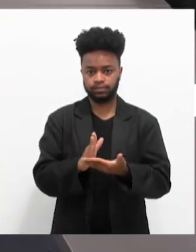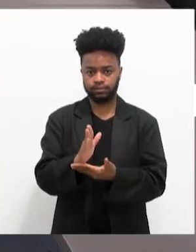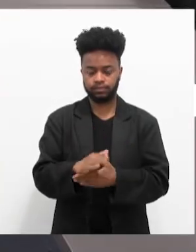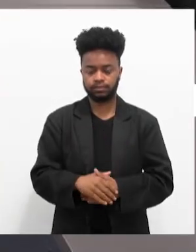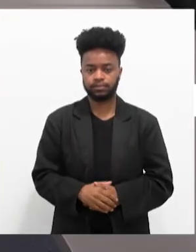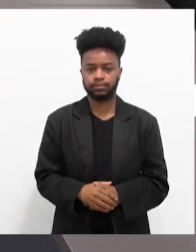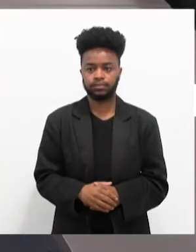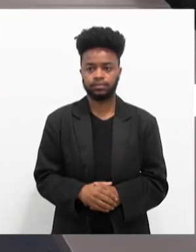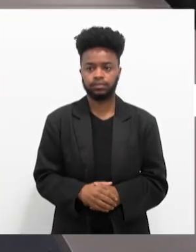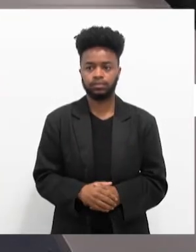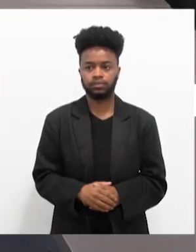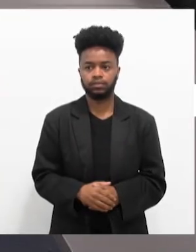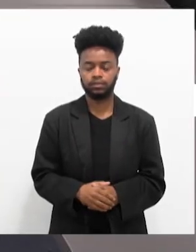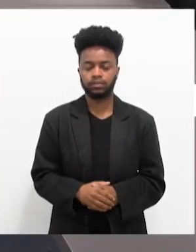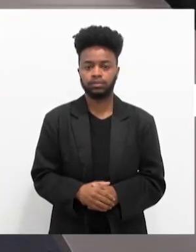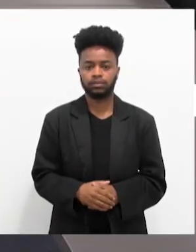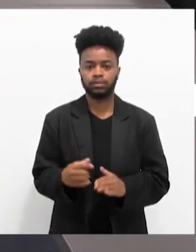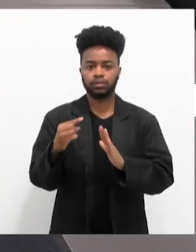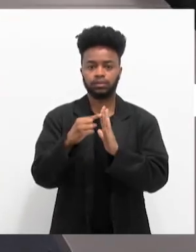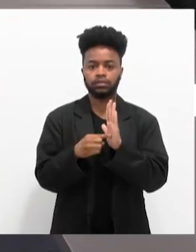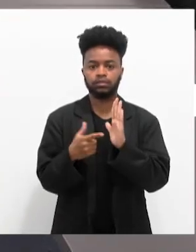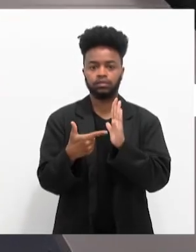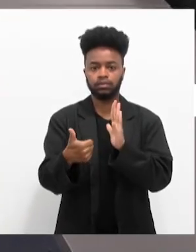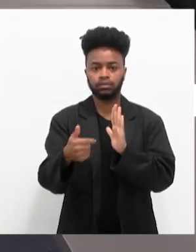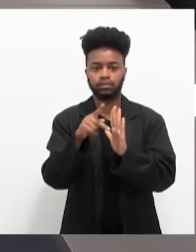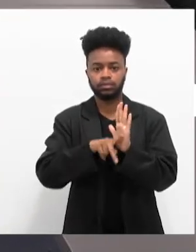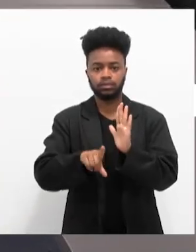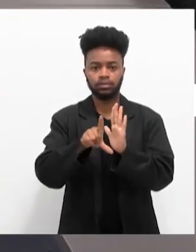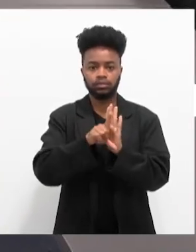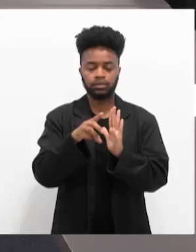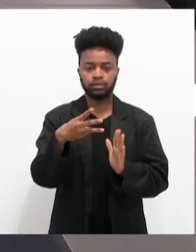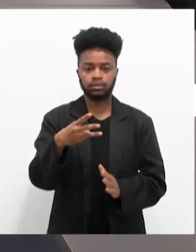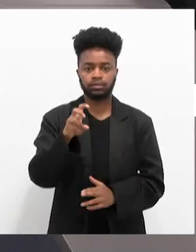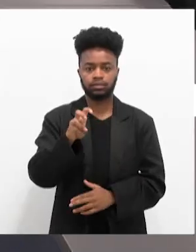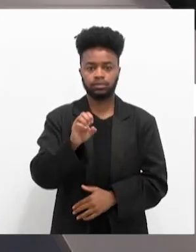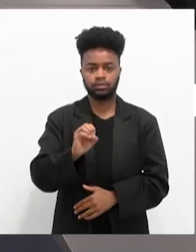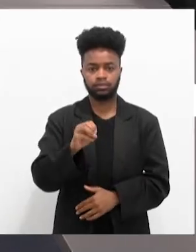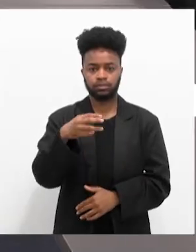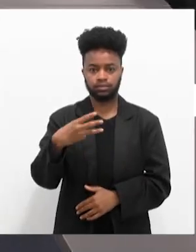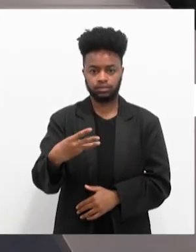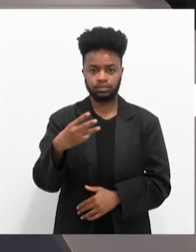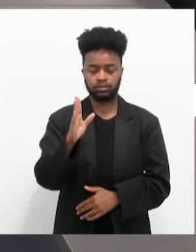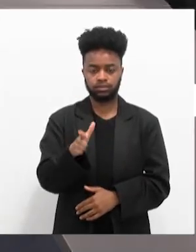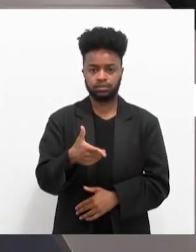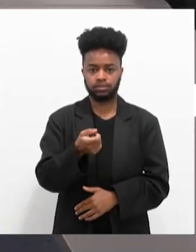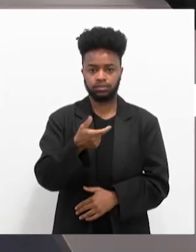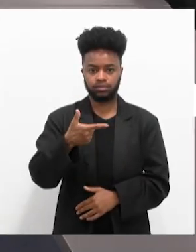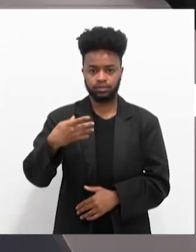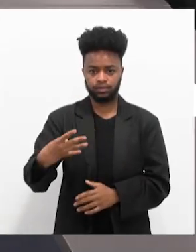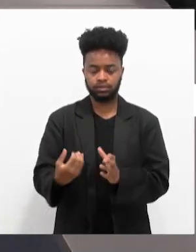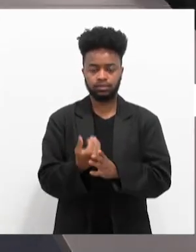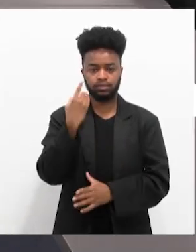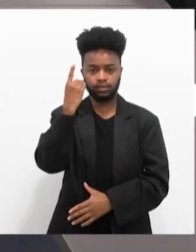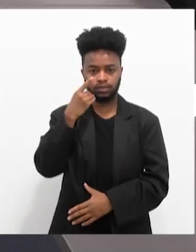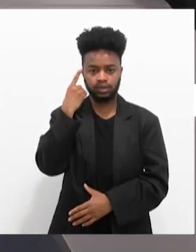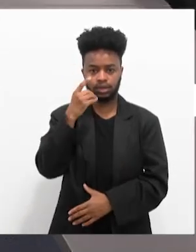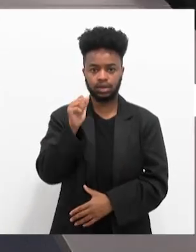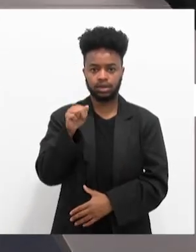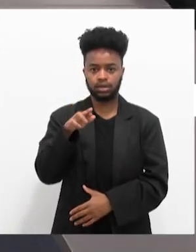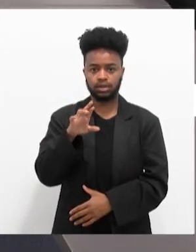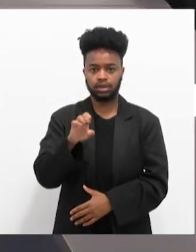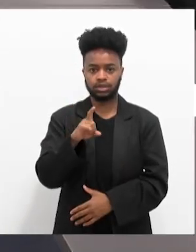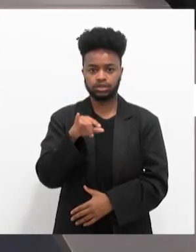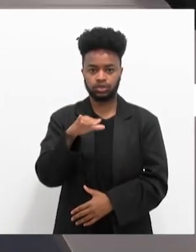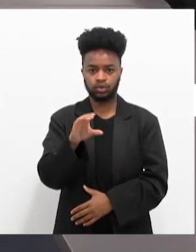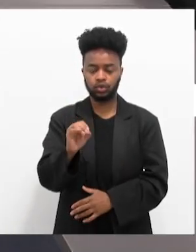aprovado. 21 da pauta, projeto de lei 3503 de 2024, de autoria do deputado Andrezinho Siciliano, que institui a Semana de Conscientização